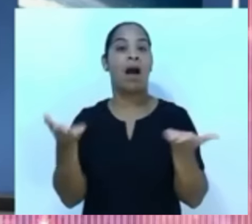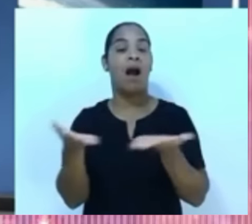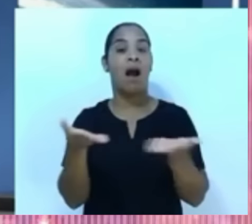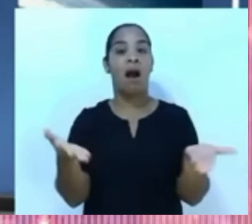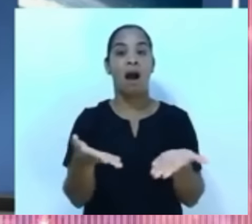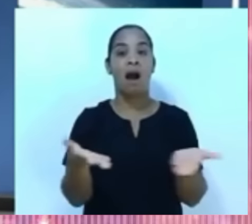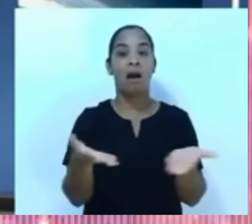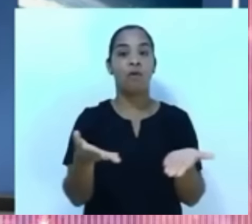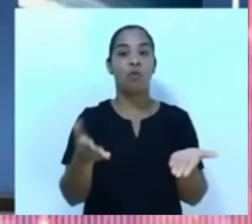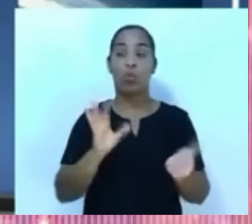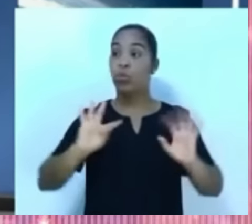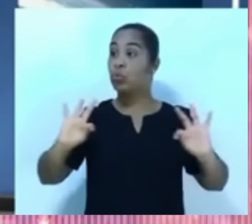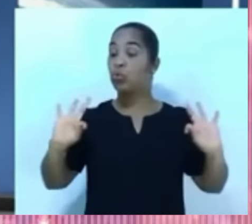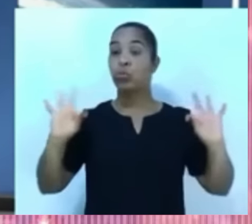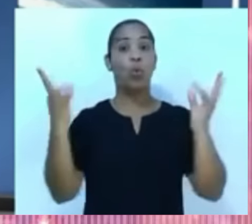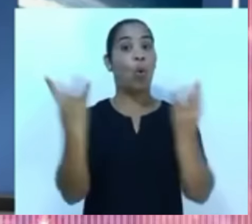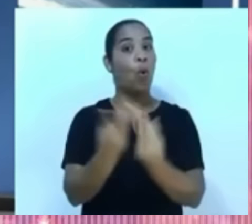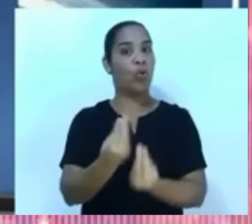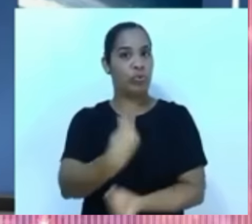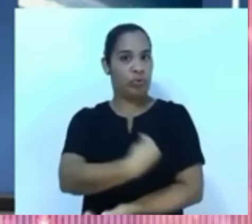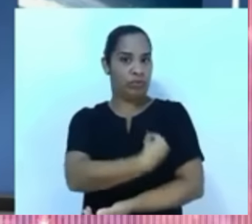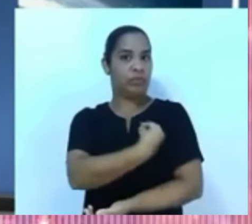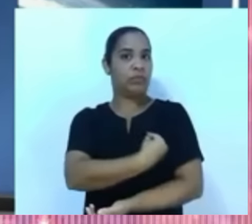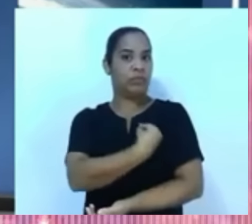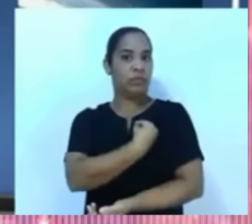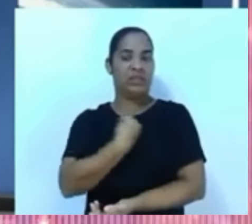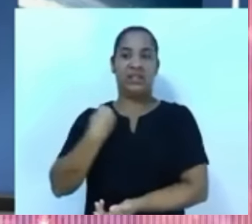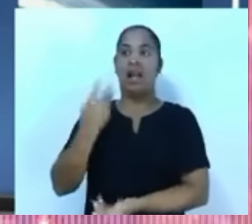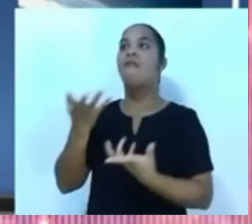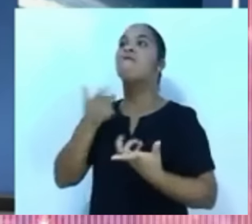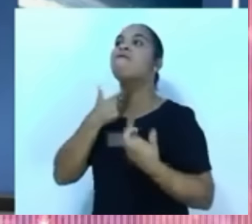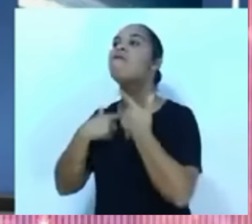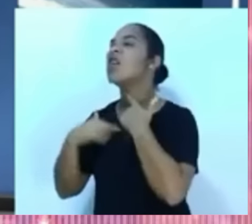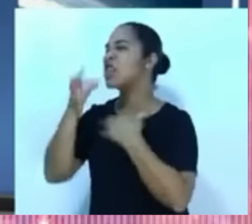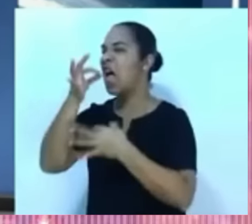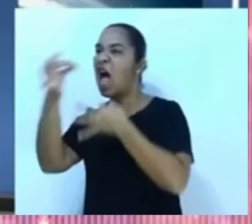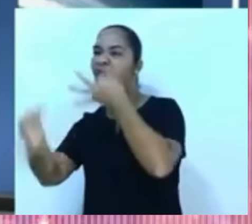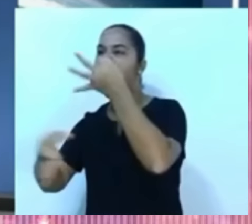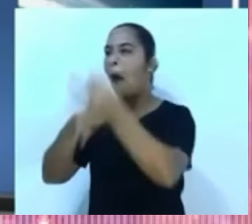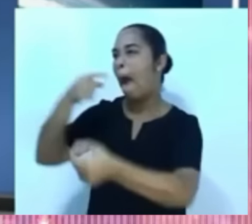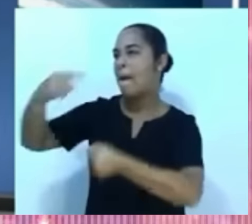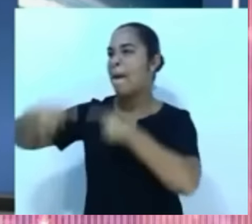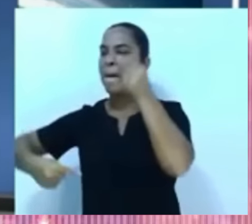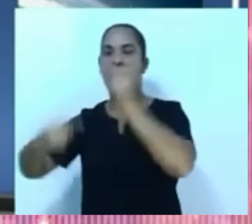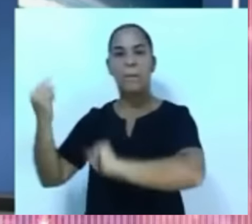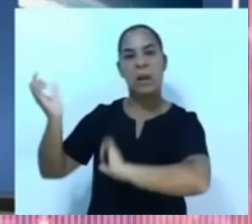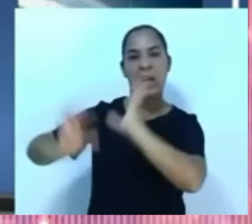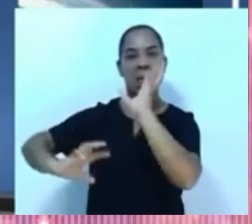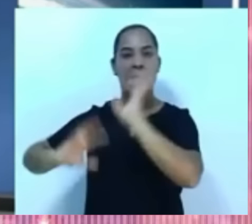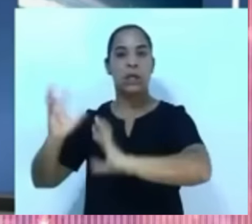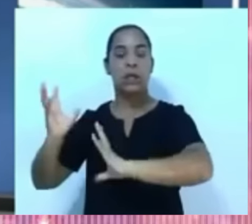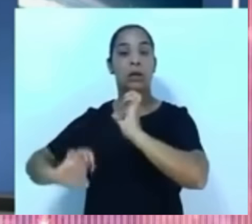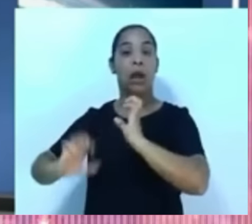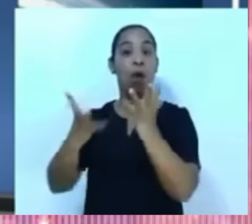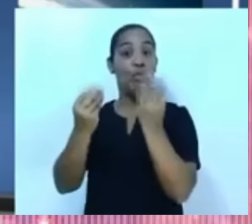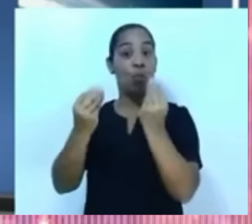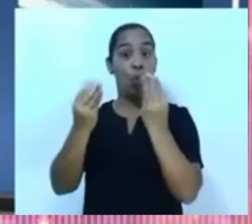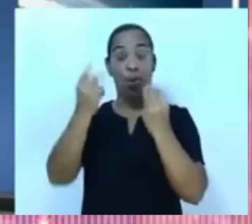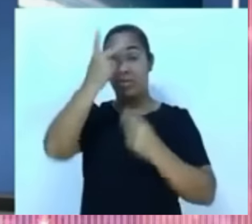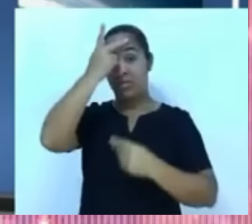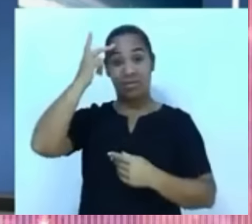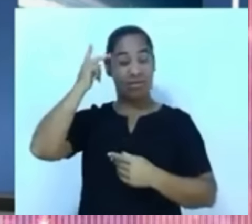em que todos estamos vivendo de confusões de opiniões atormentadas de pessoas com graves